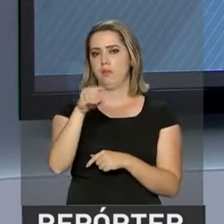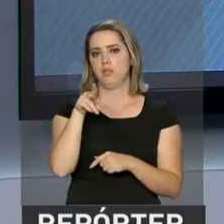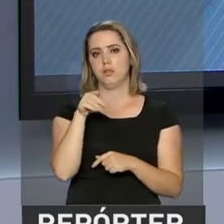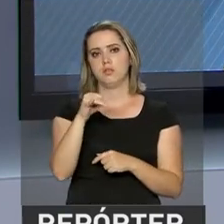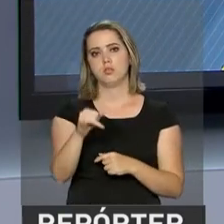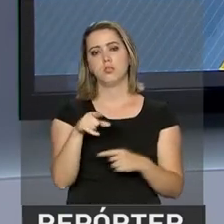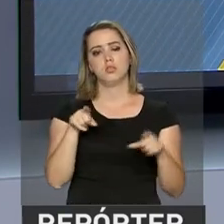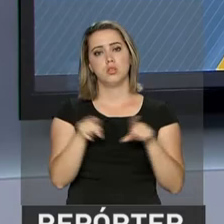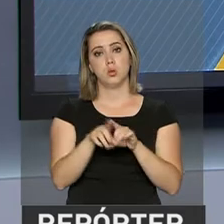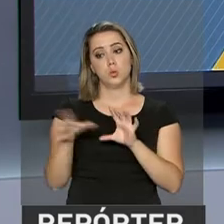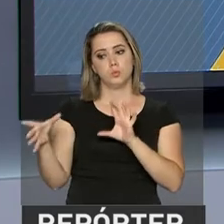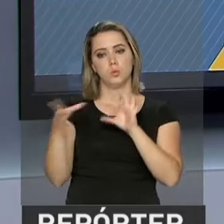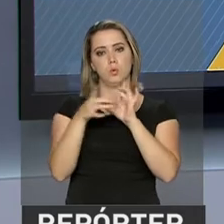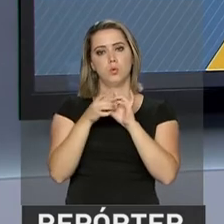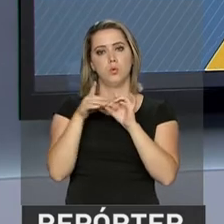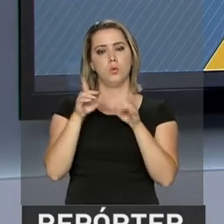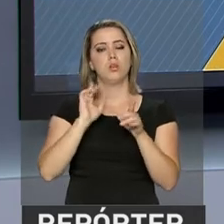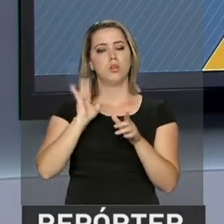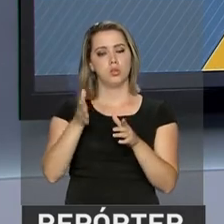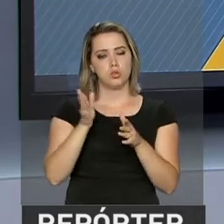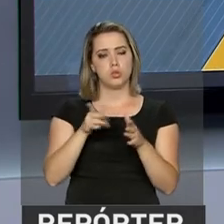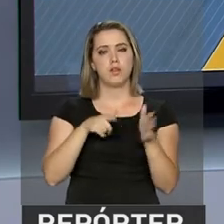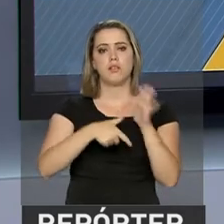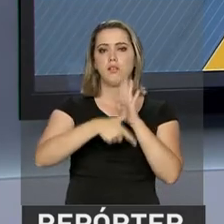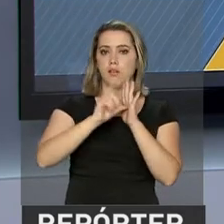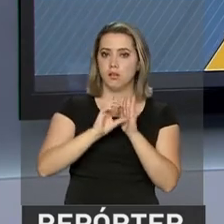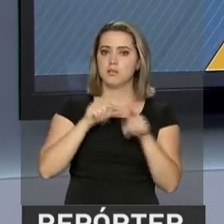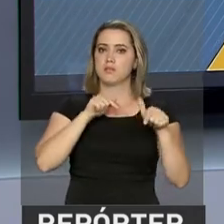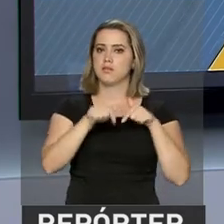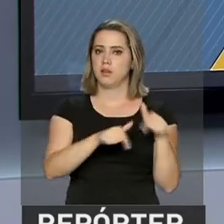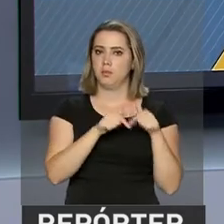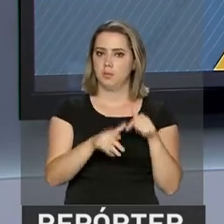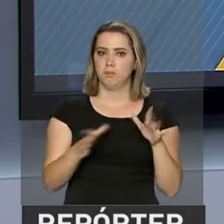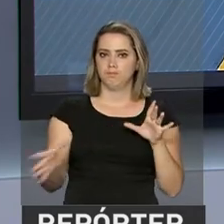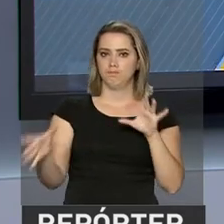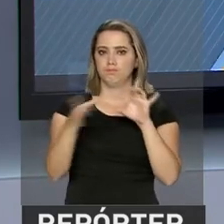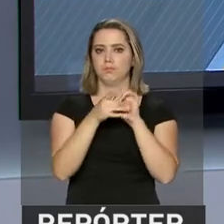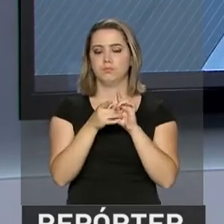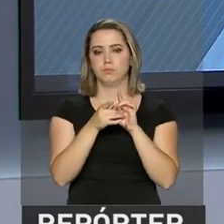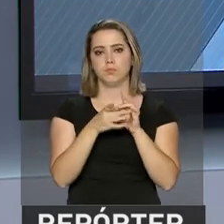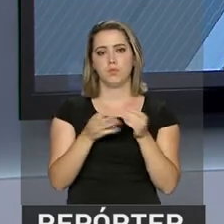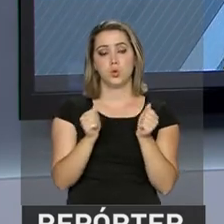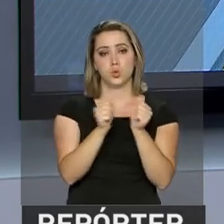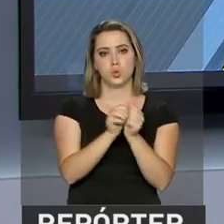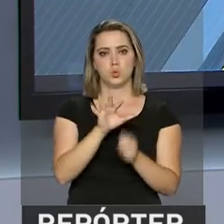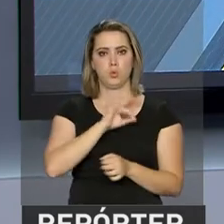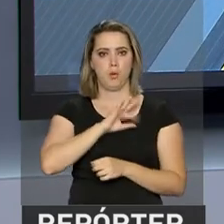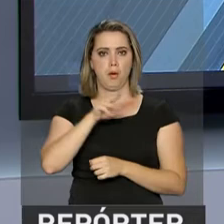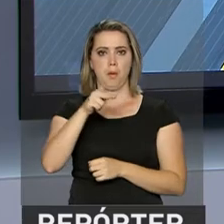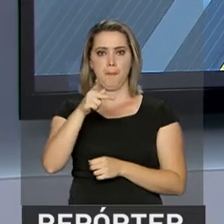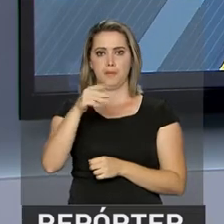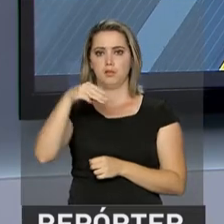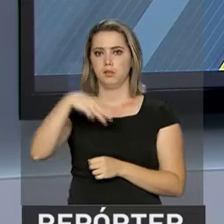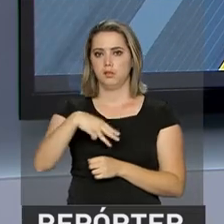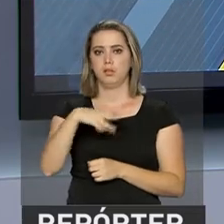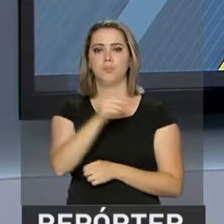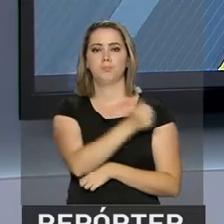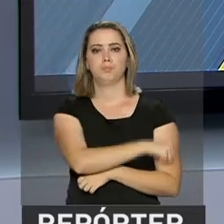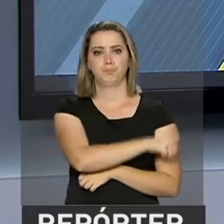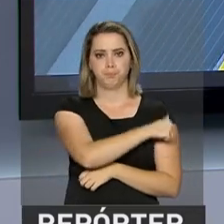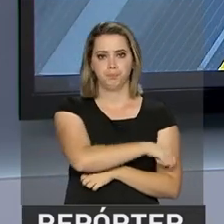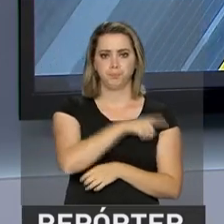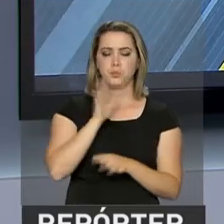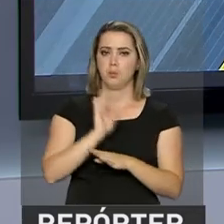integrantes se unem ao contingente que já estava trabalhando de forma integrada com a Polícia Militar Fluminense